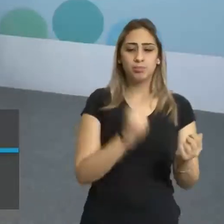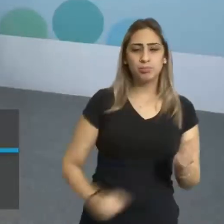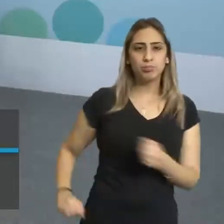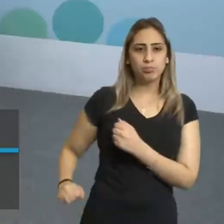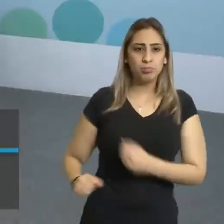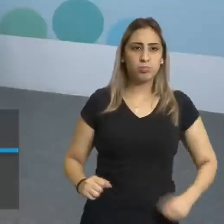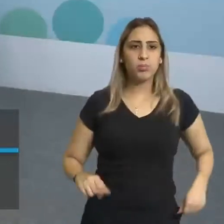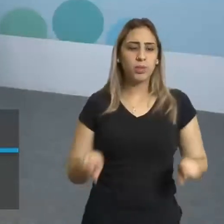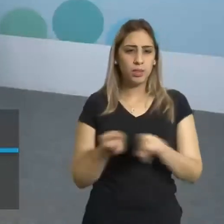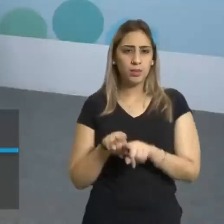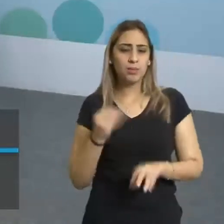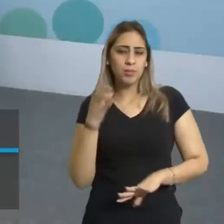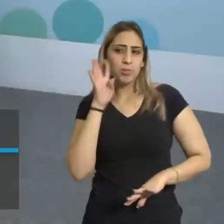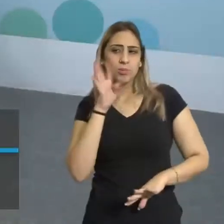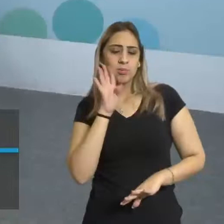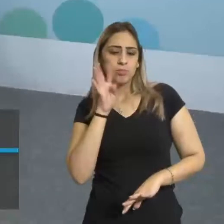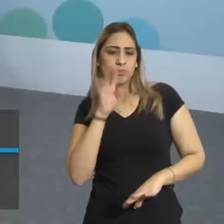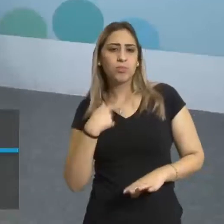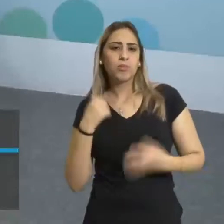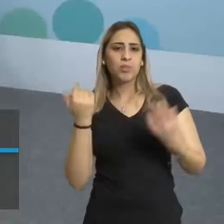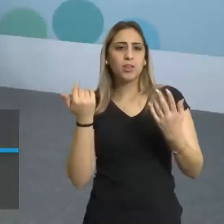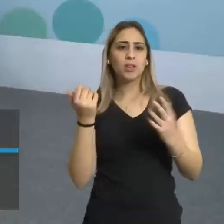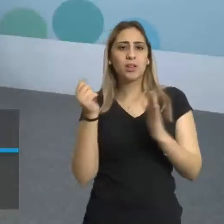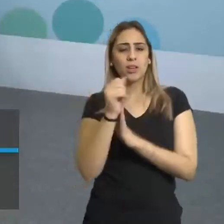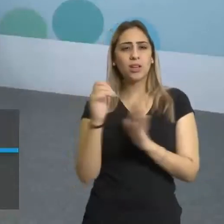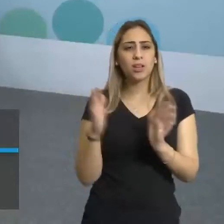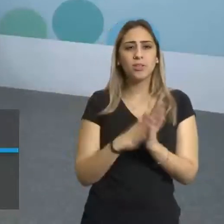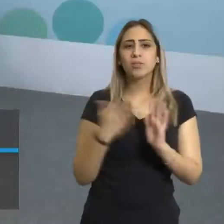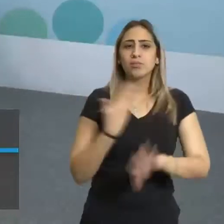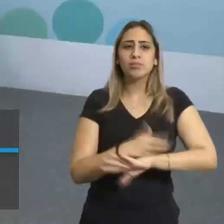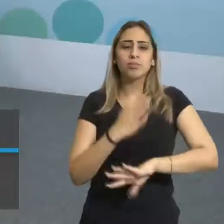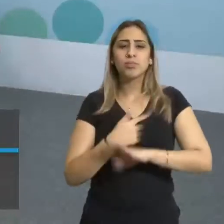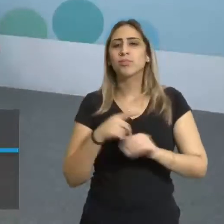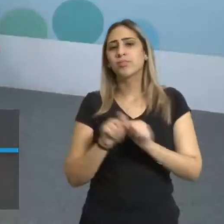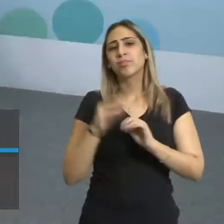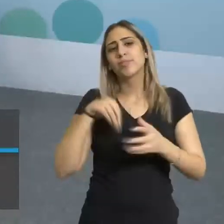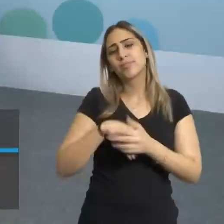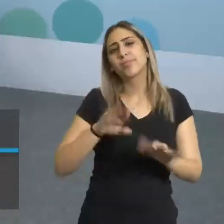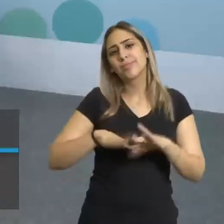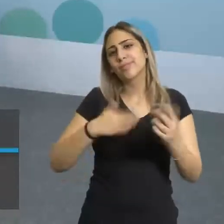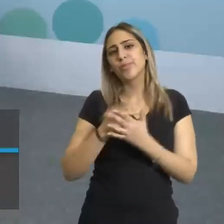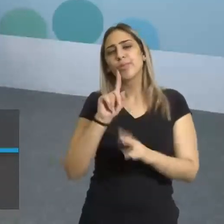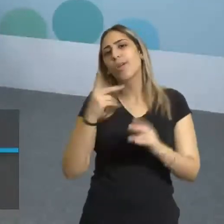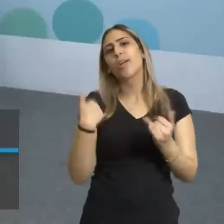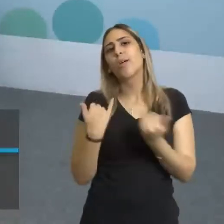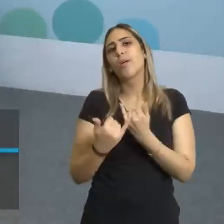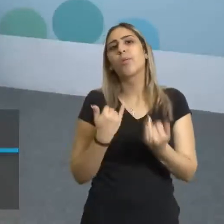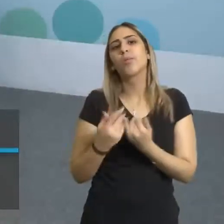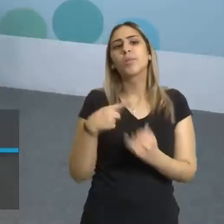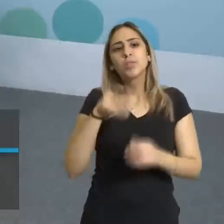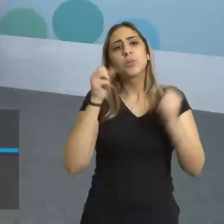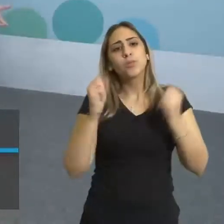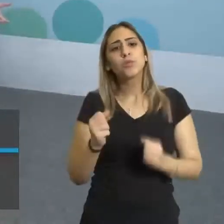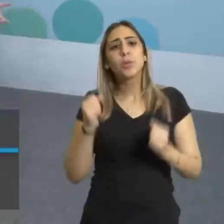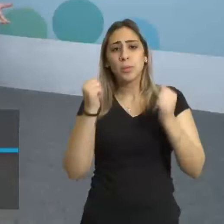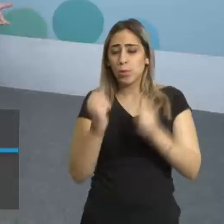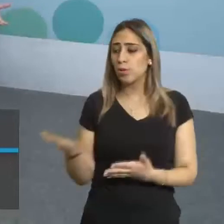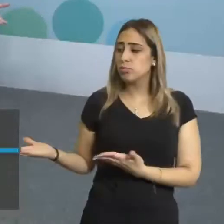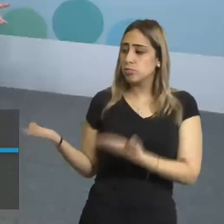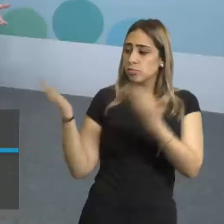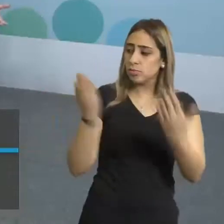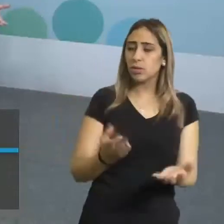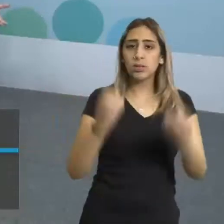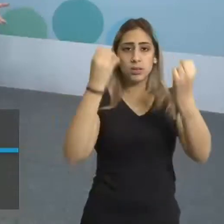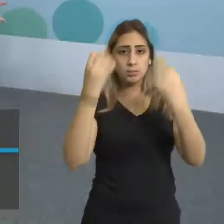rápido que são Obviamente as atividades que a gente não vai desenvolver nas nossas escolas não é comum mas o professor ele pode trazer a